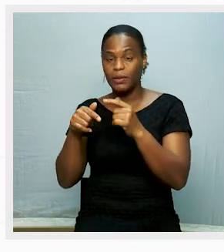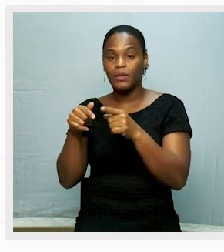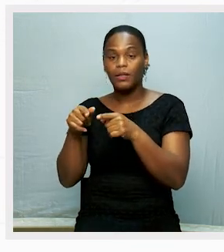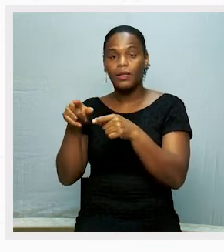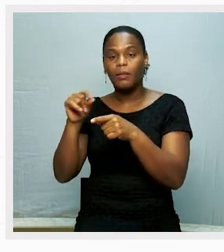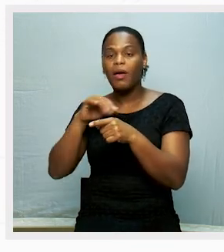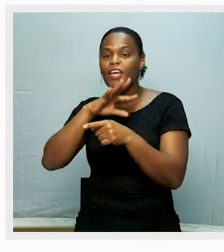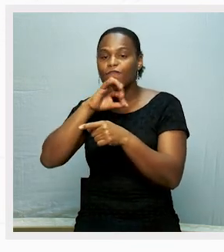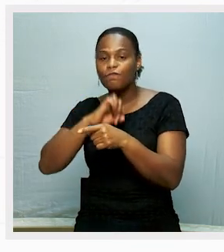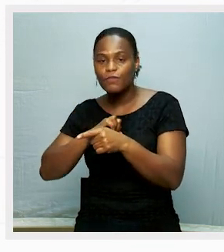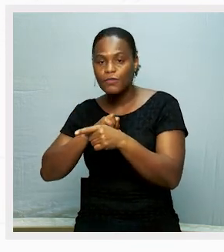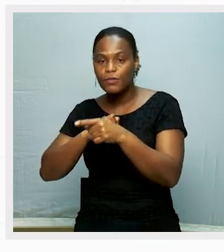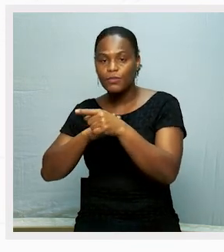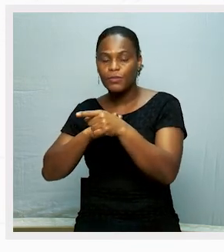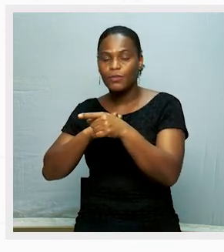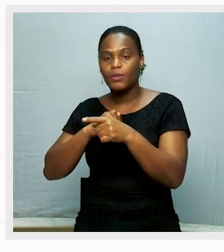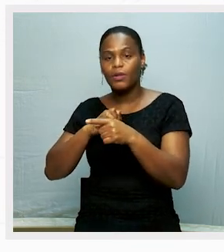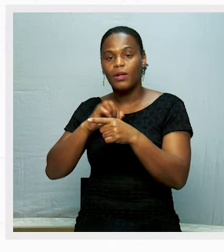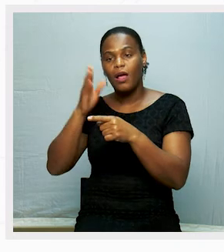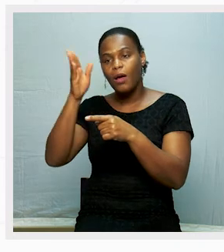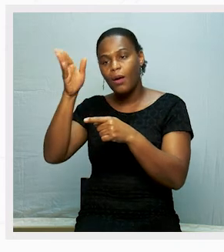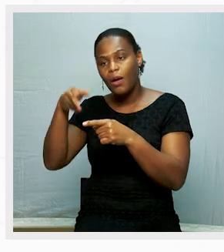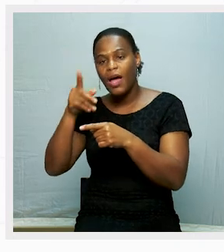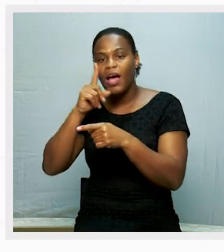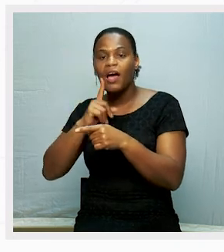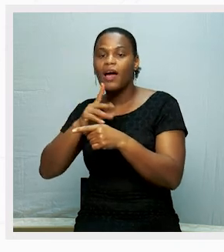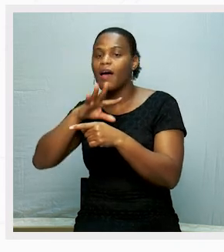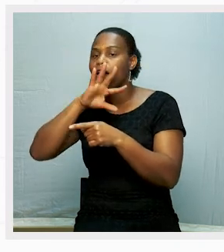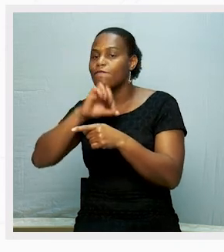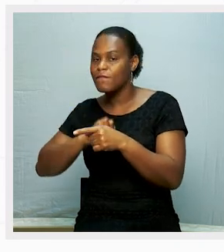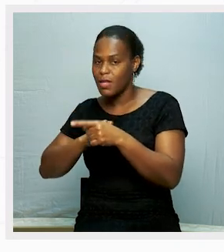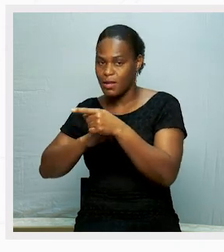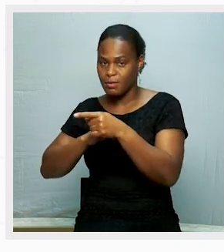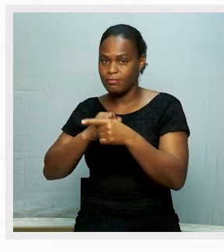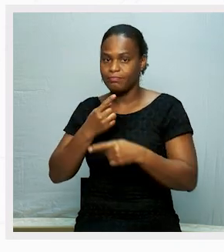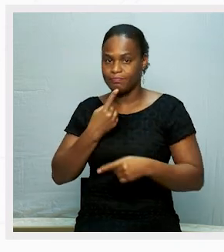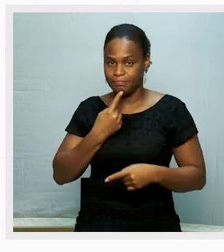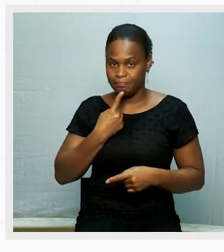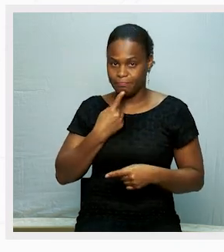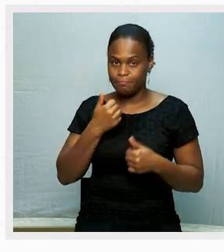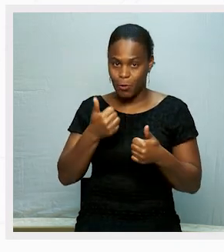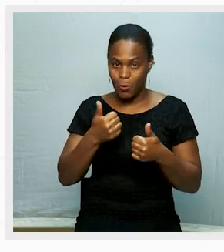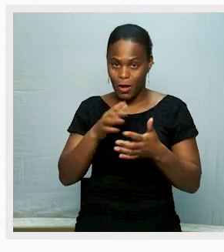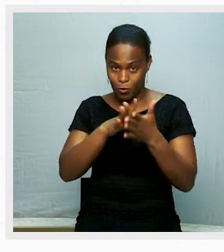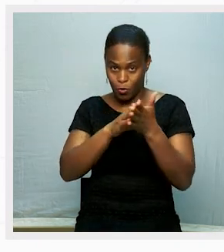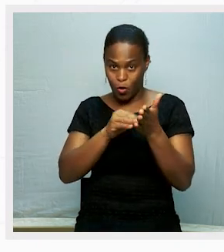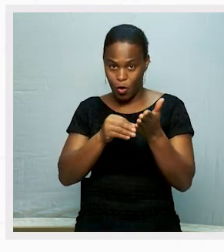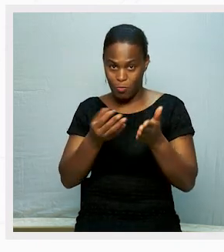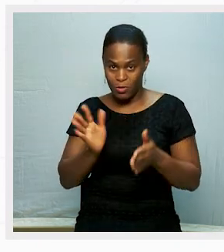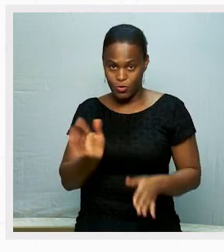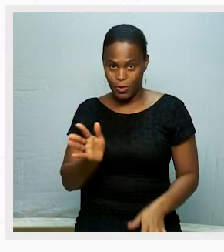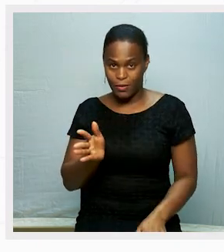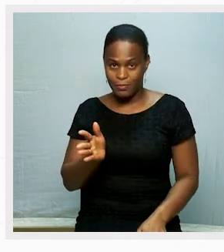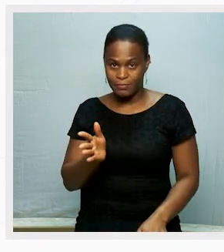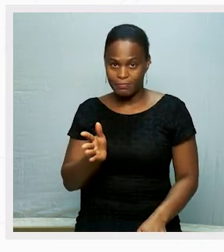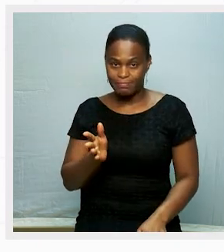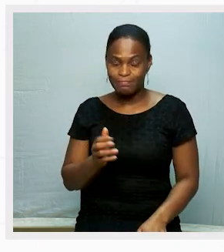Embaixo de mãe e pai, vocês vão escrever filho barra filha. Está tudo certo? Terminaram de copiar?